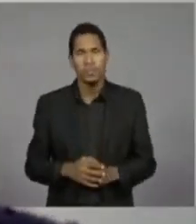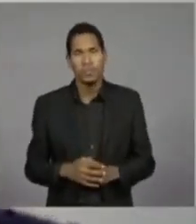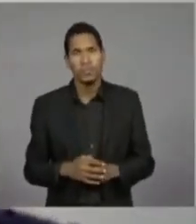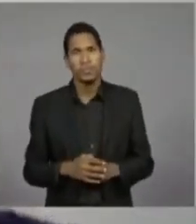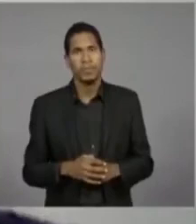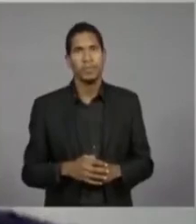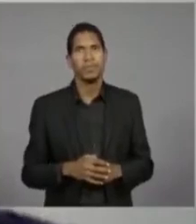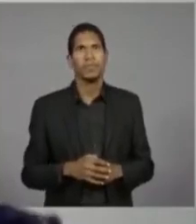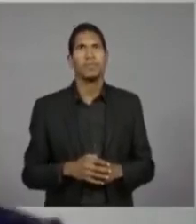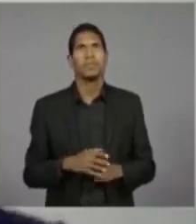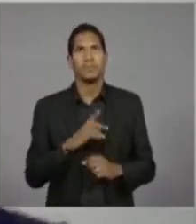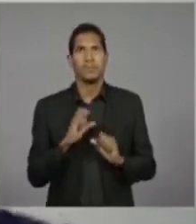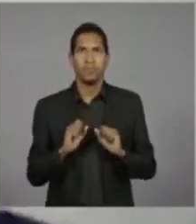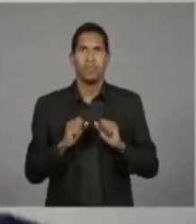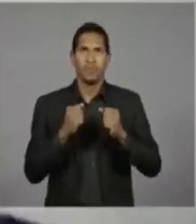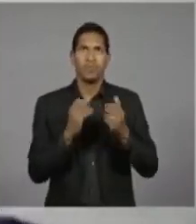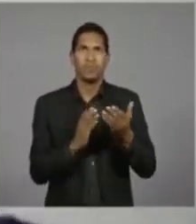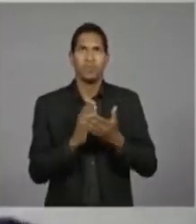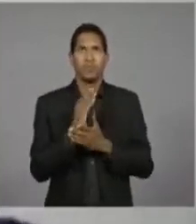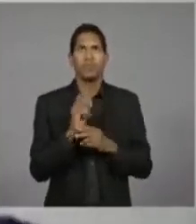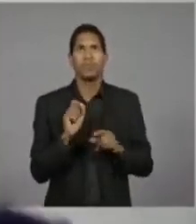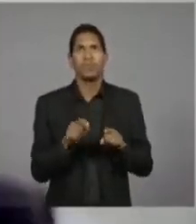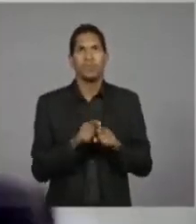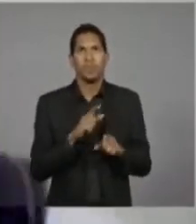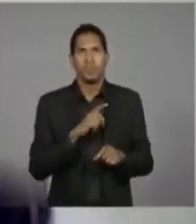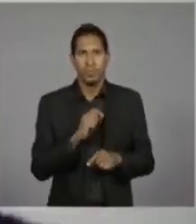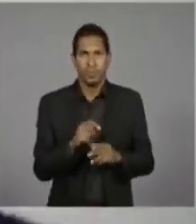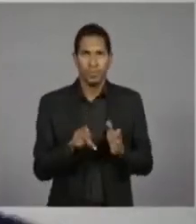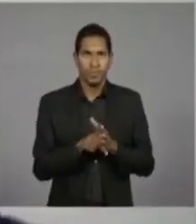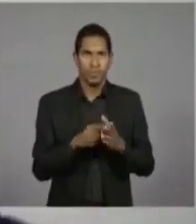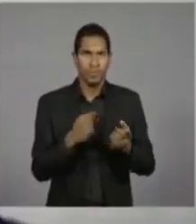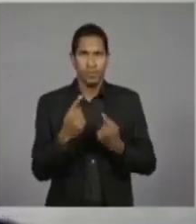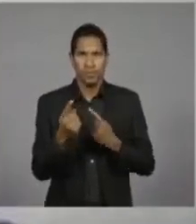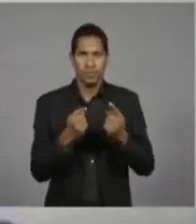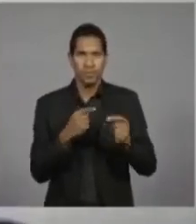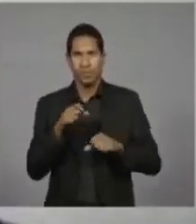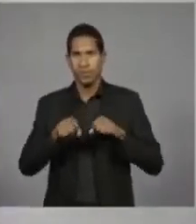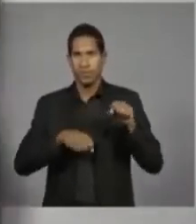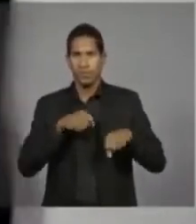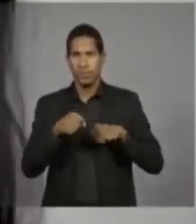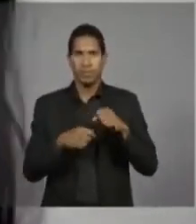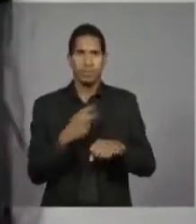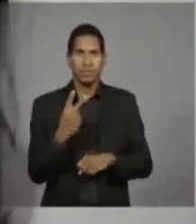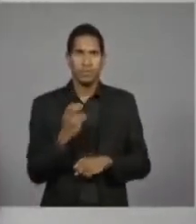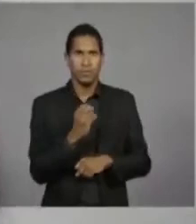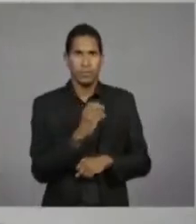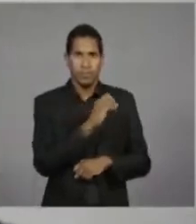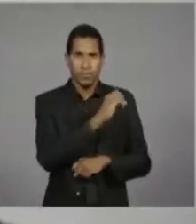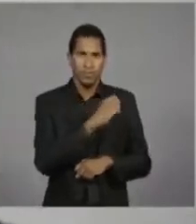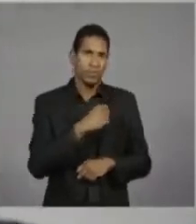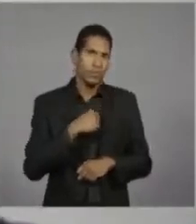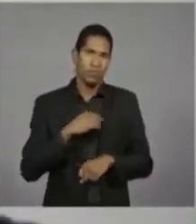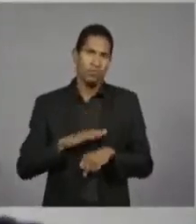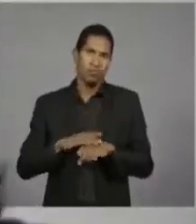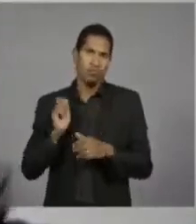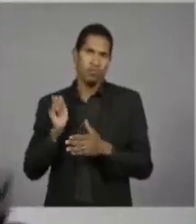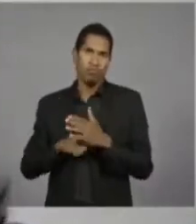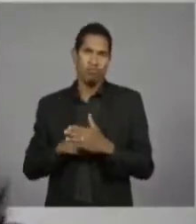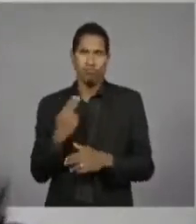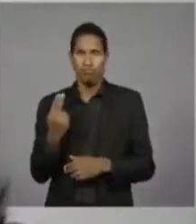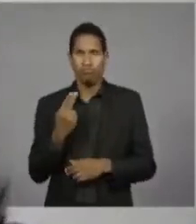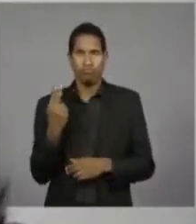Ter lutado pelo e conseguido aprovar o projeto do sistema cicloviário, um projeto de 2009, do qual eu não era